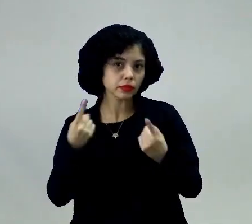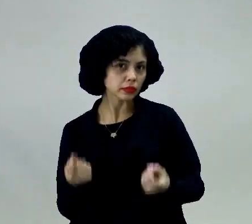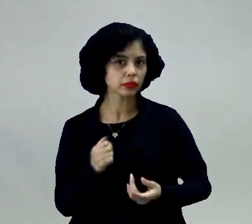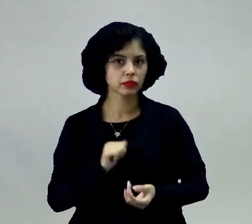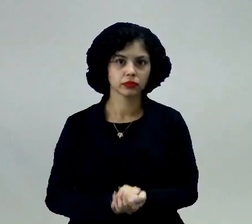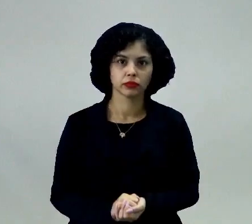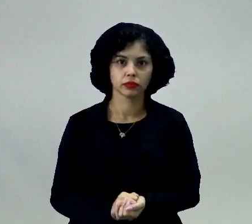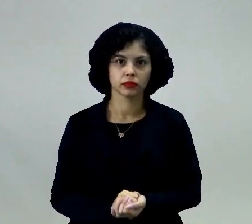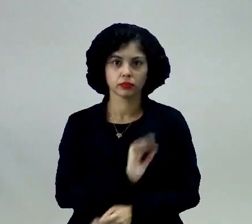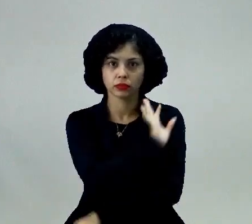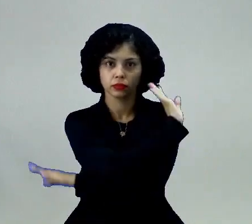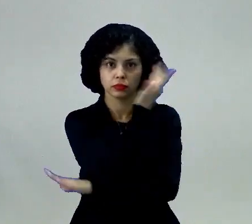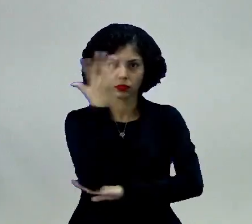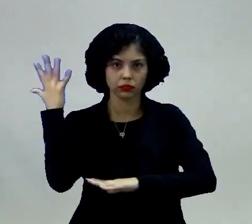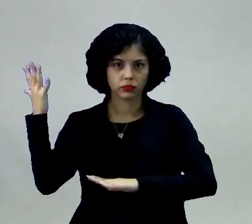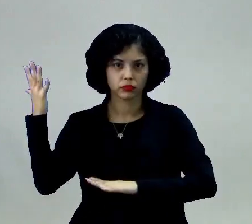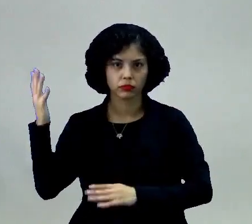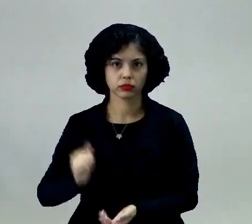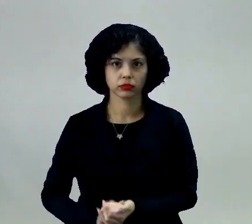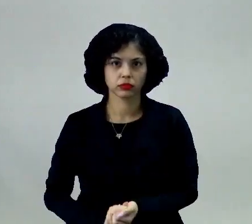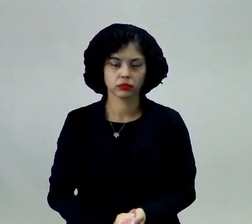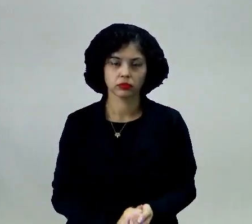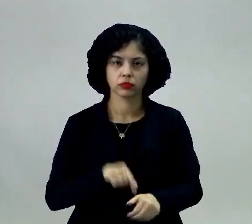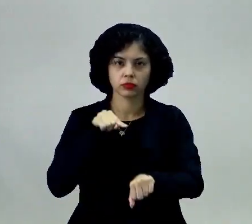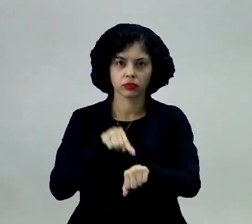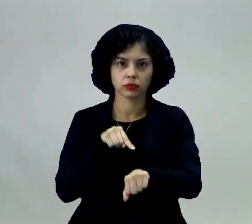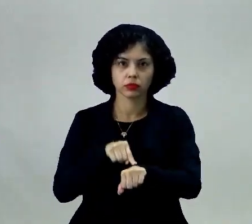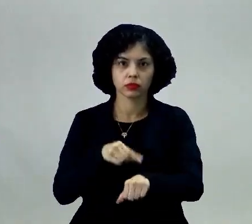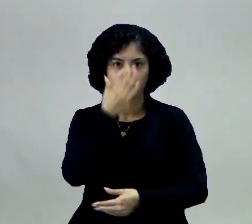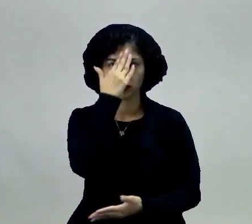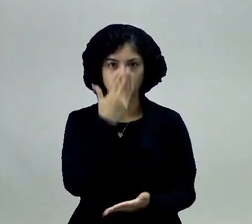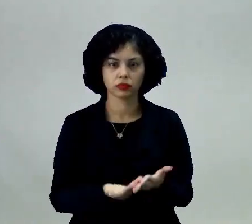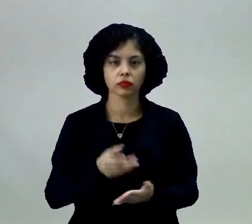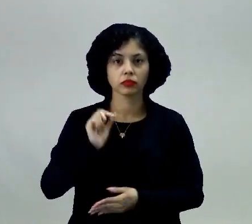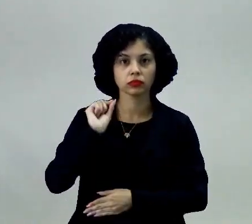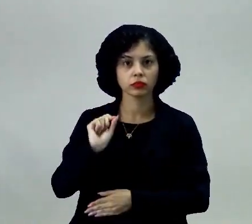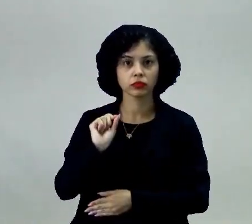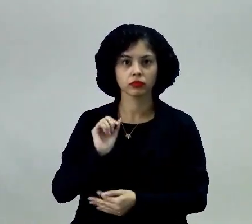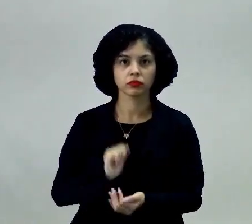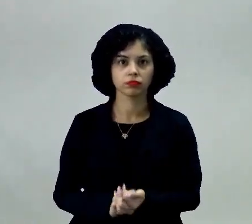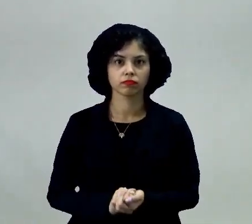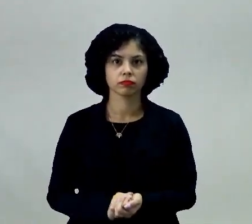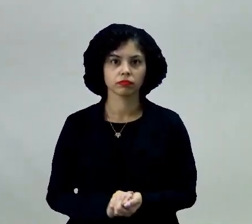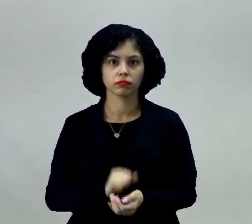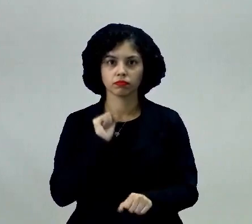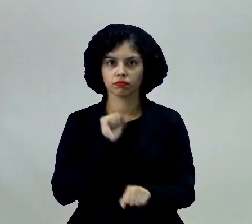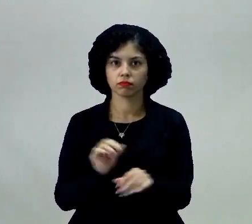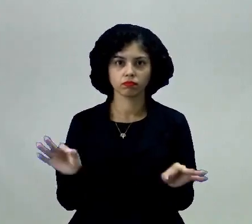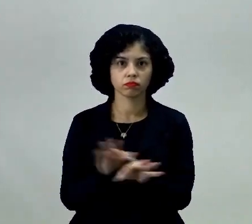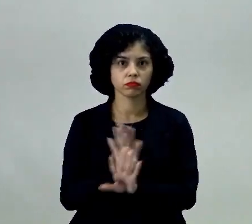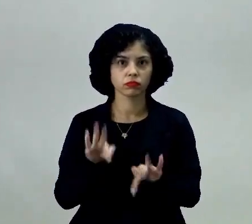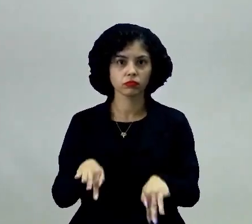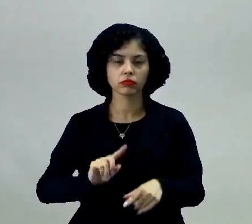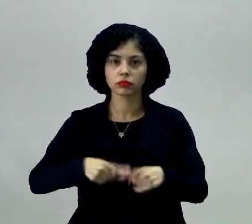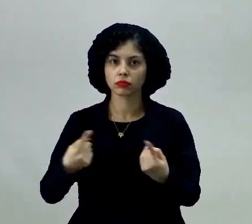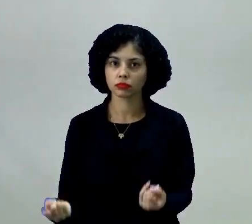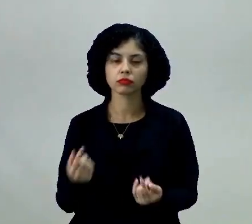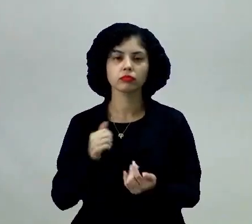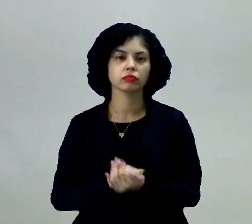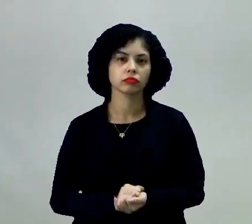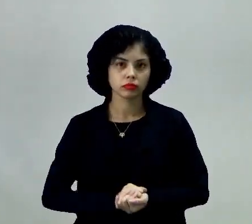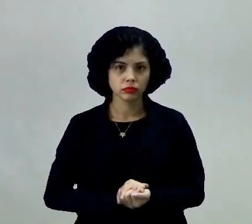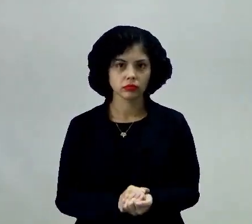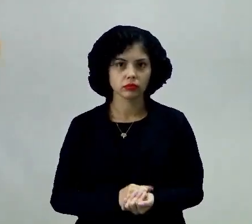Mas os recursos naturais, durante muito tempo, acreditou-se que eles eram inesgotáveis. E quer queira, quer